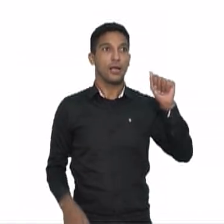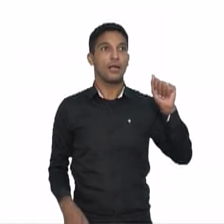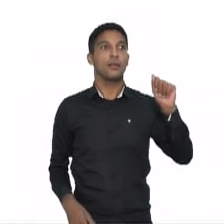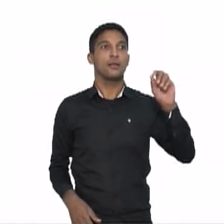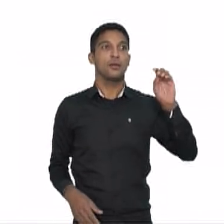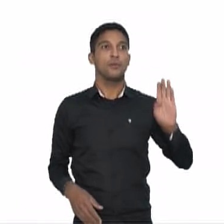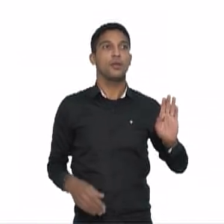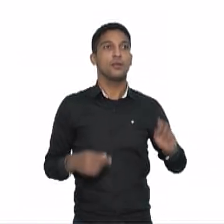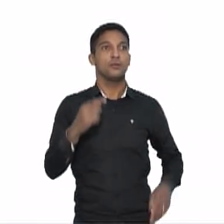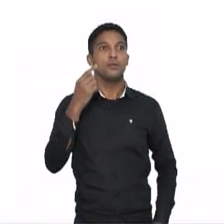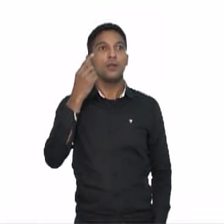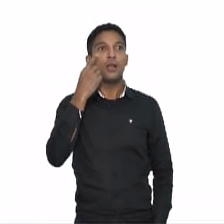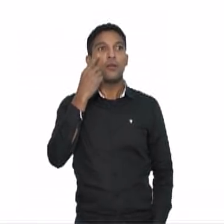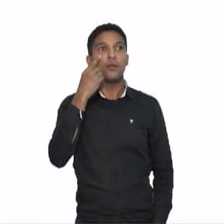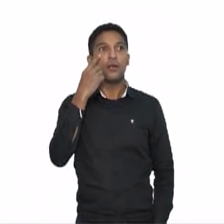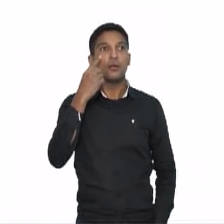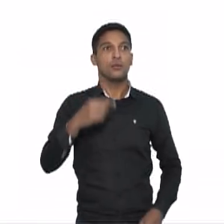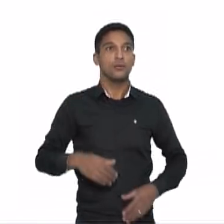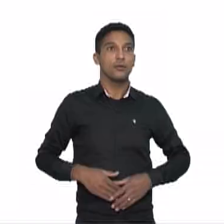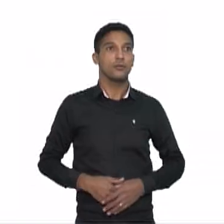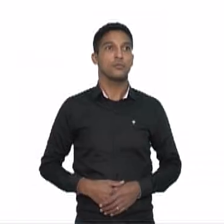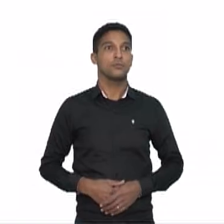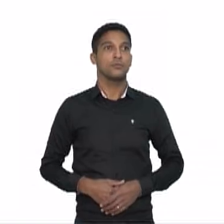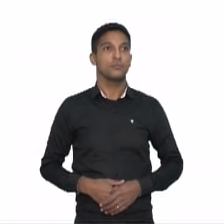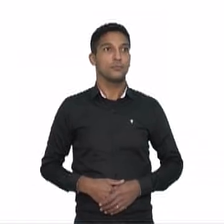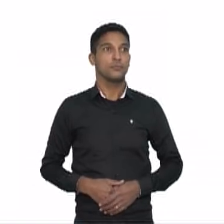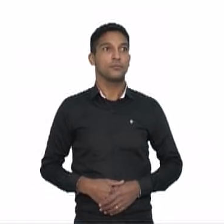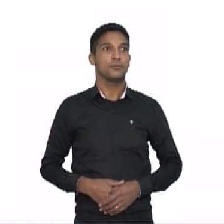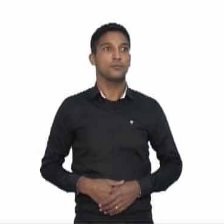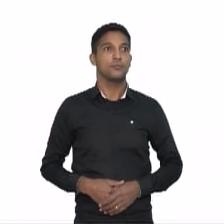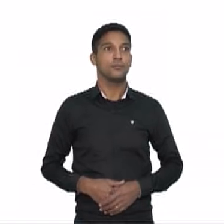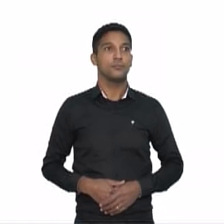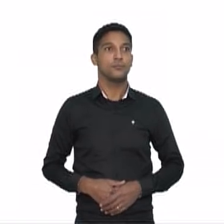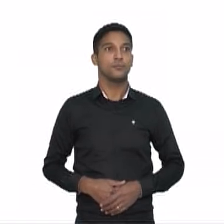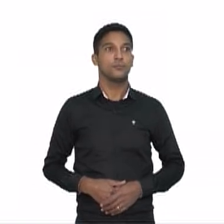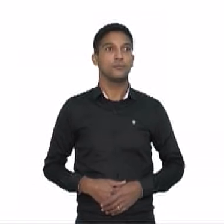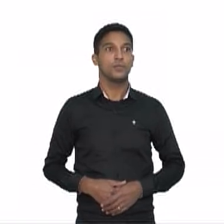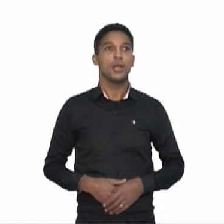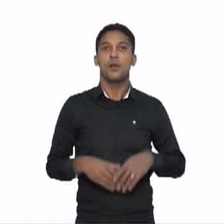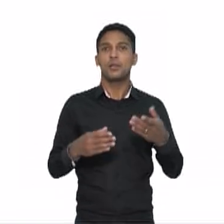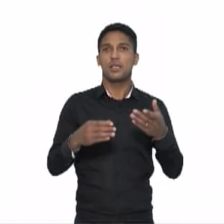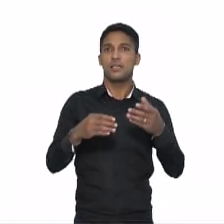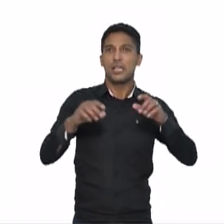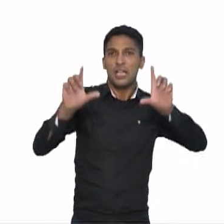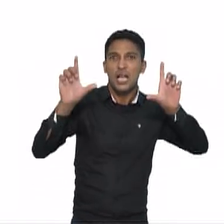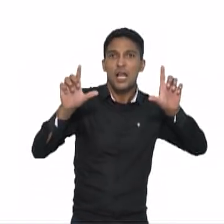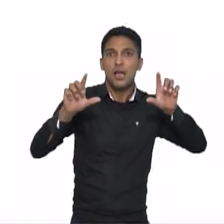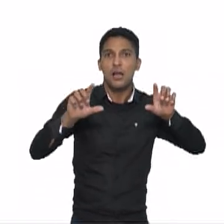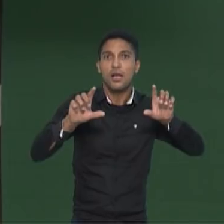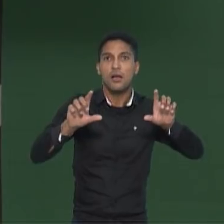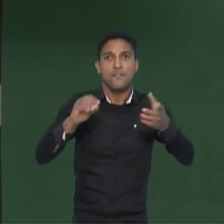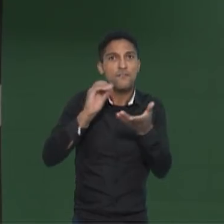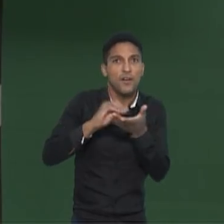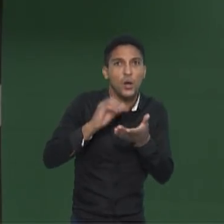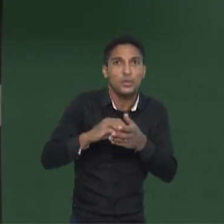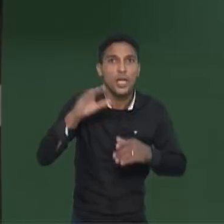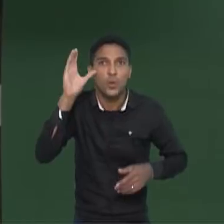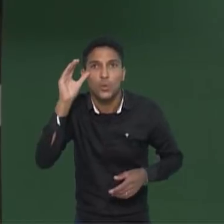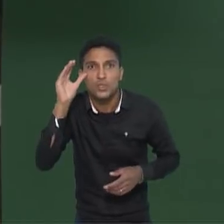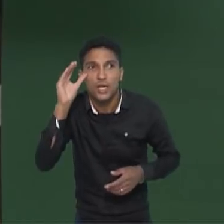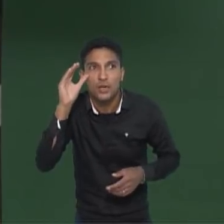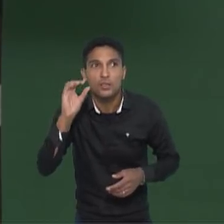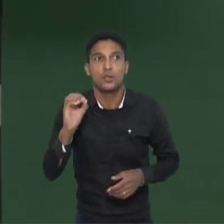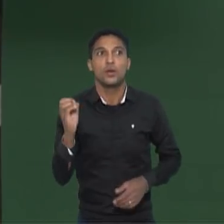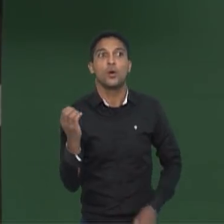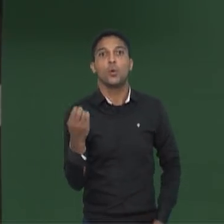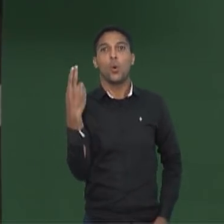nas novelas atuais, desculpa o erro ali, B, crescente interação entre pessoas e tecnologias. Tempo